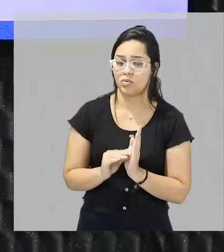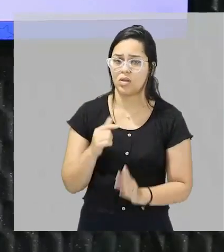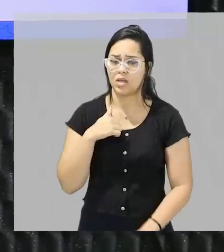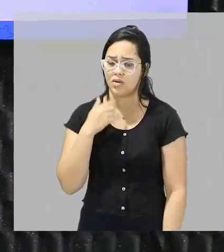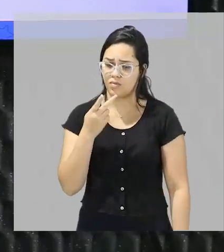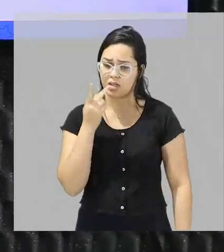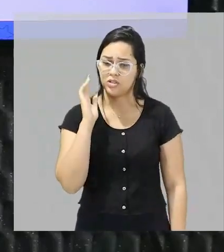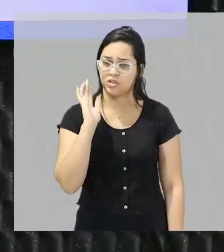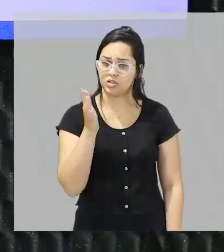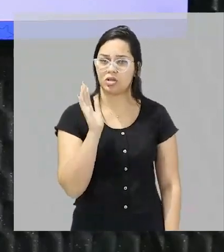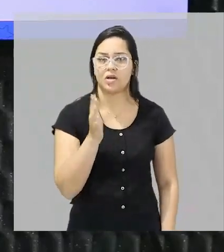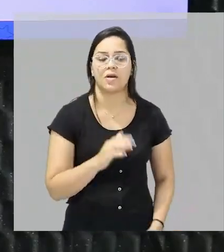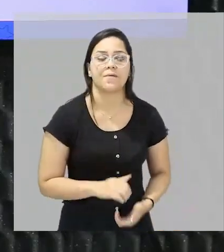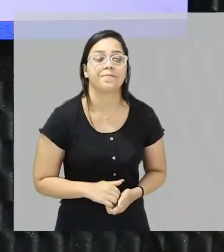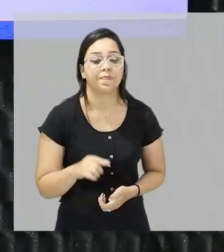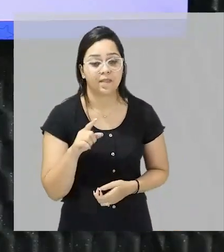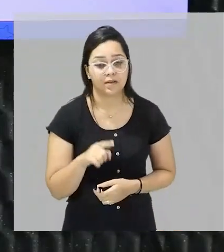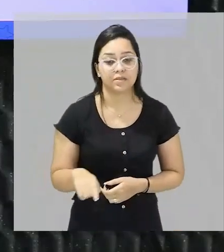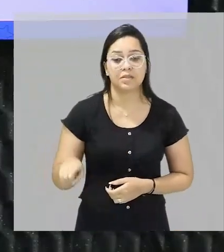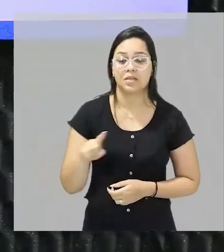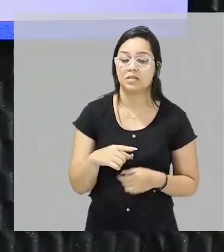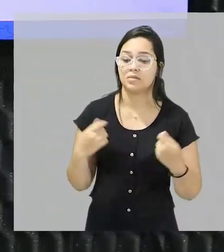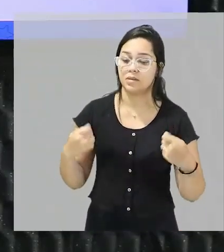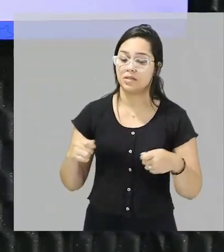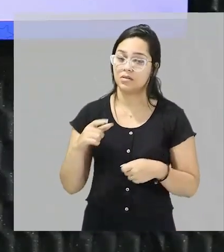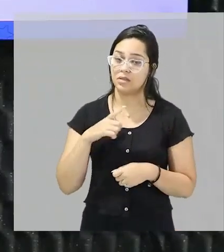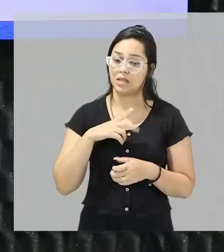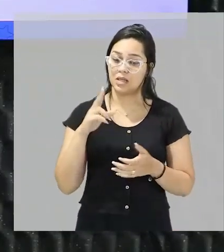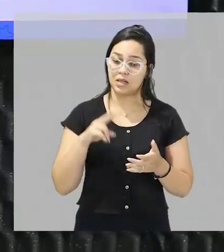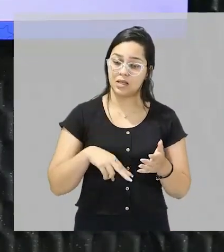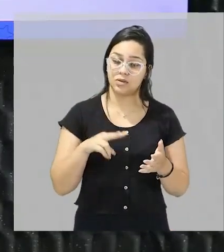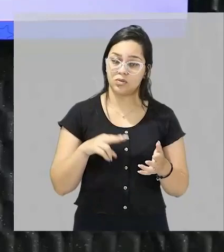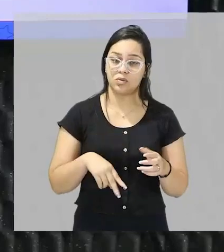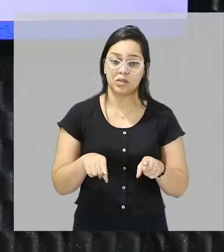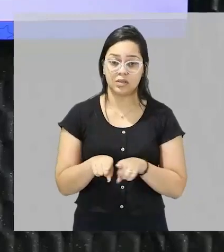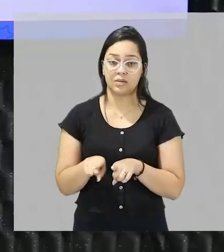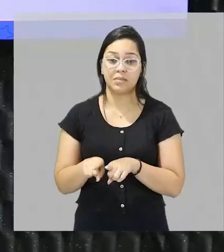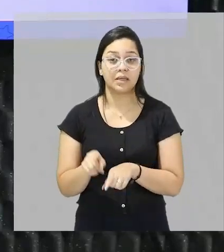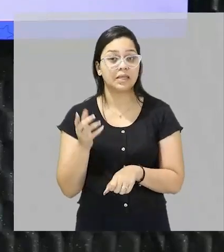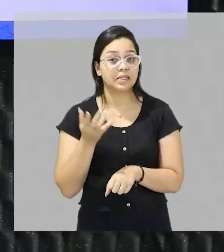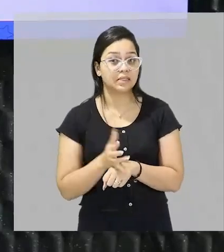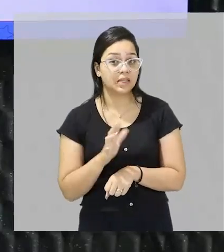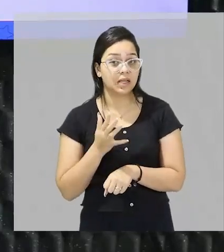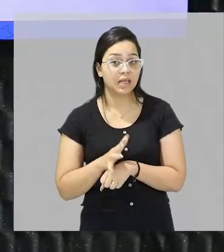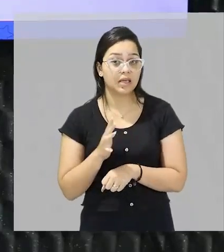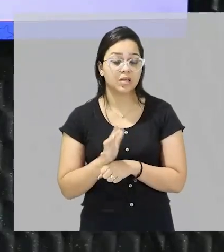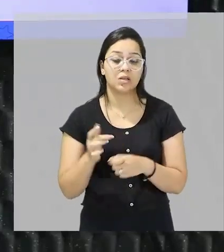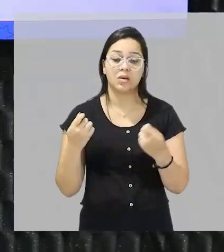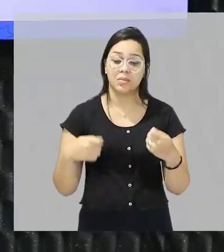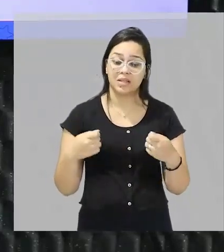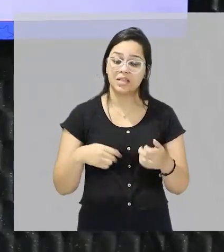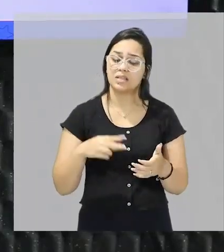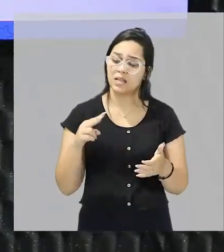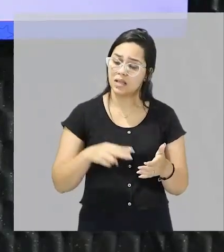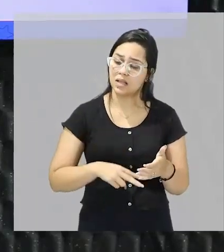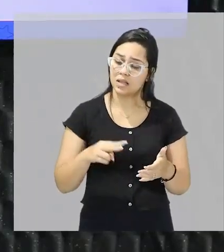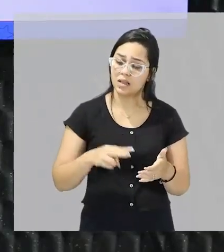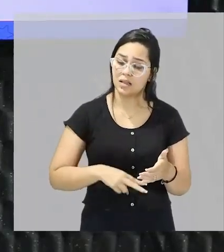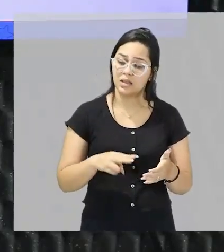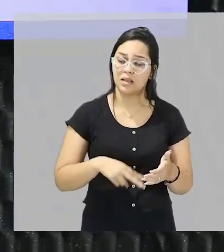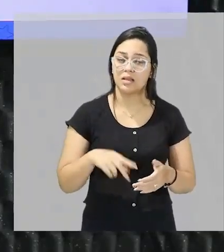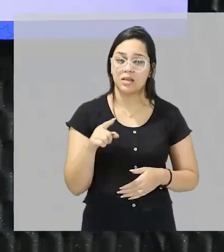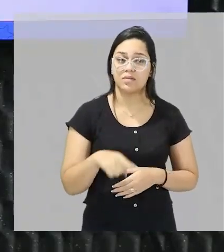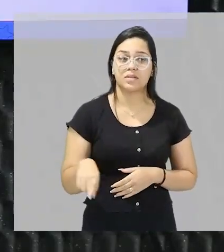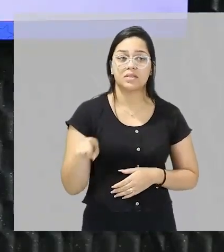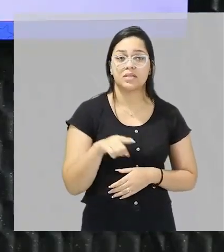eu falei no começo da aula, vocês precisam ter leitura e vocês precisam ter treino Vocês precisam ler bastante para que vocês